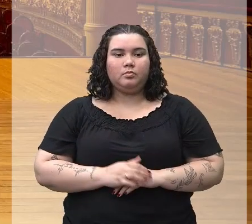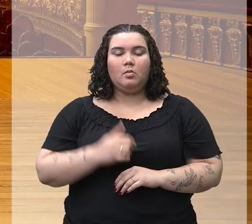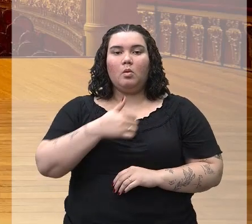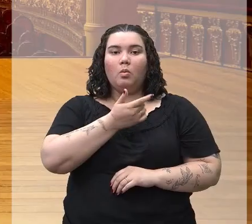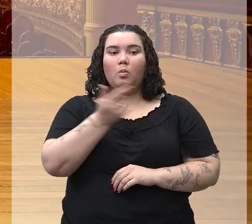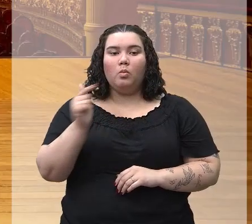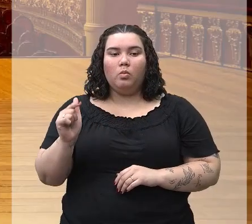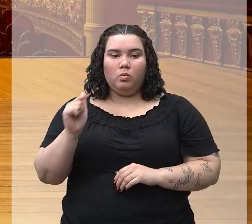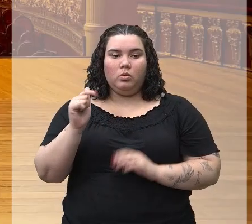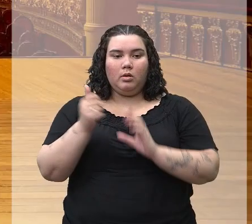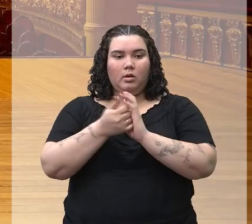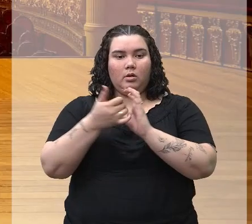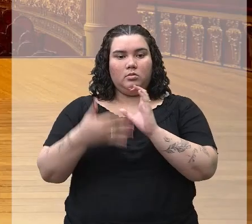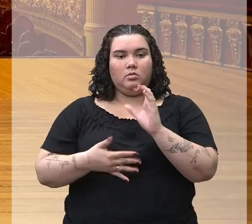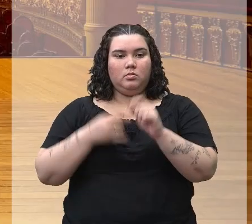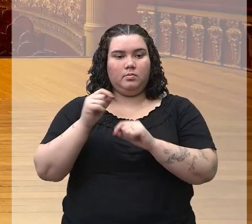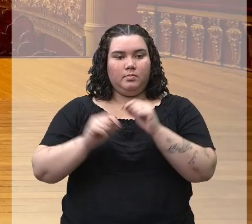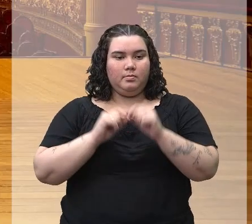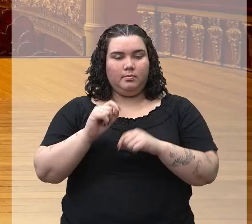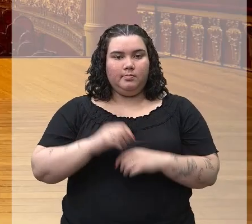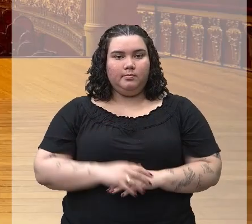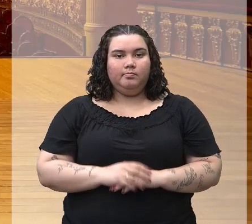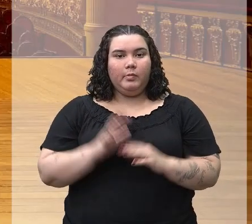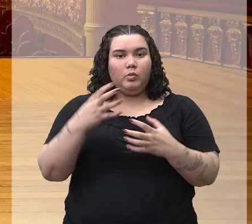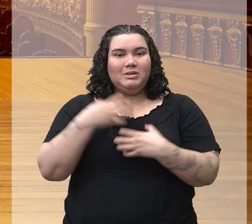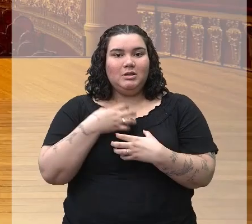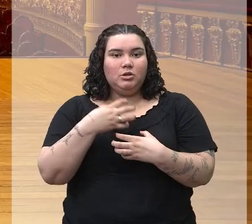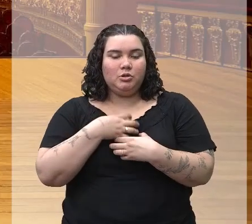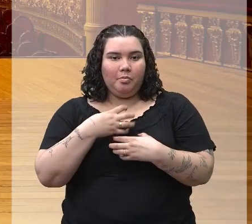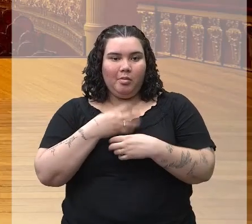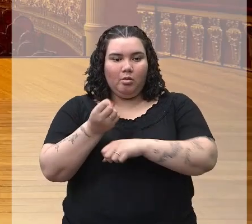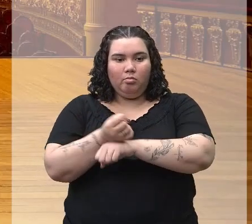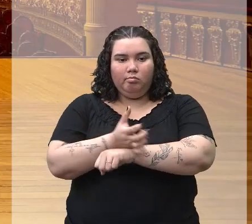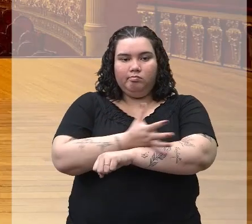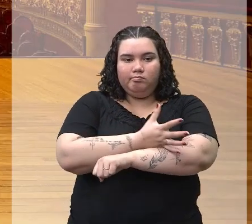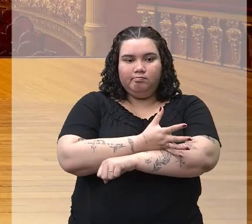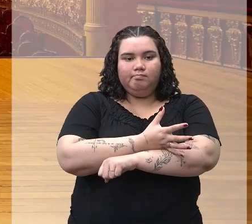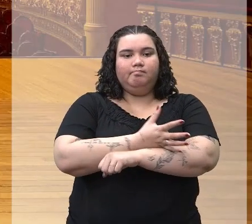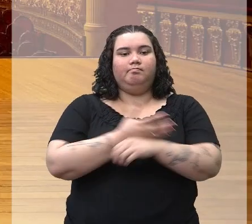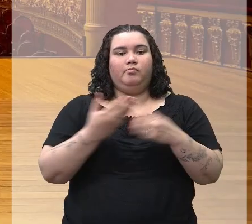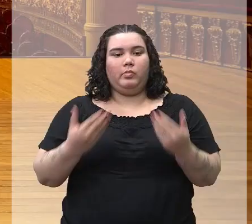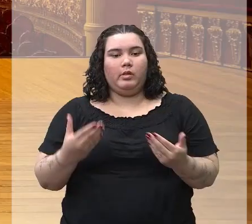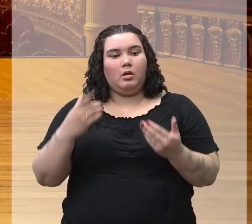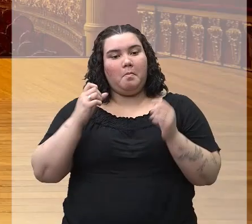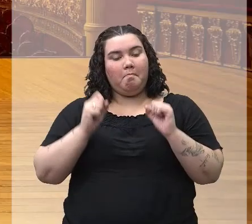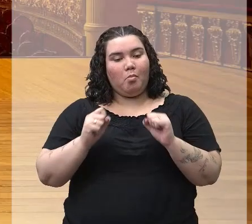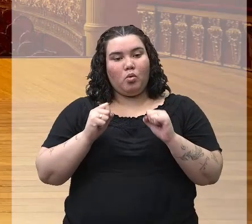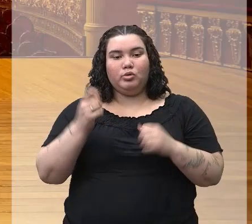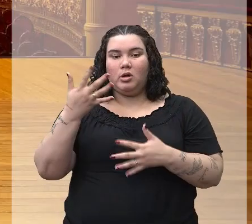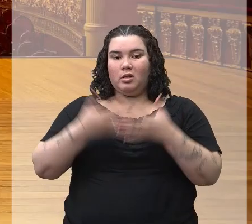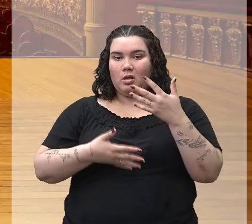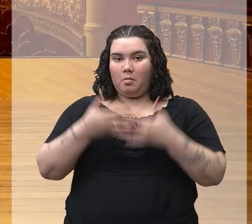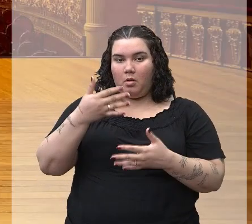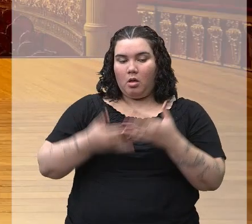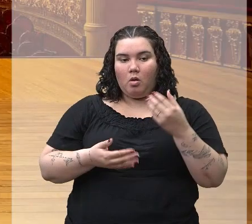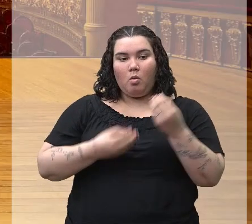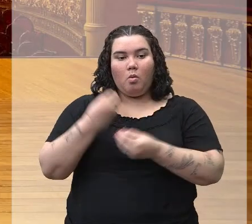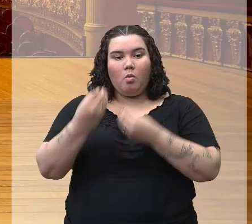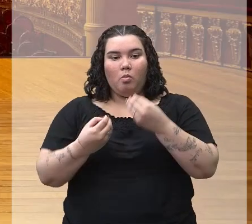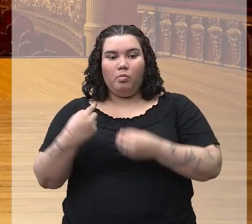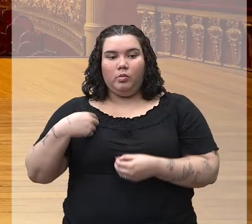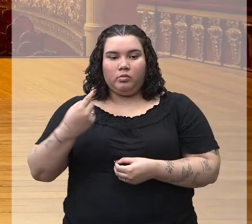questão é as emoções que sentimos interferem na forma pela qual